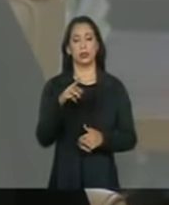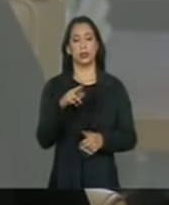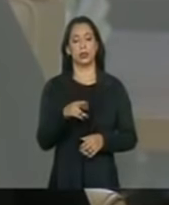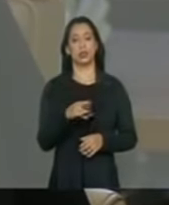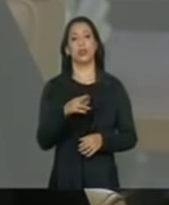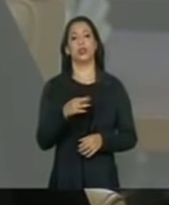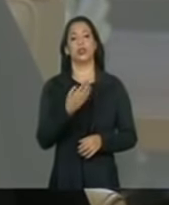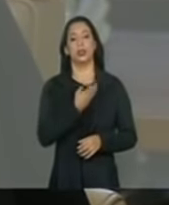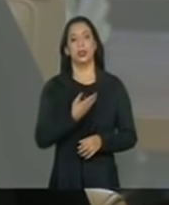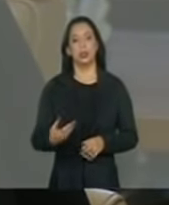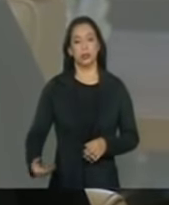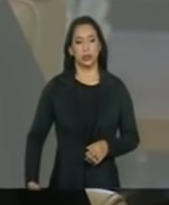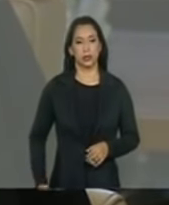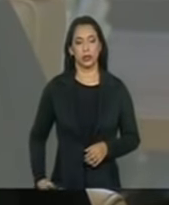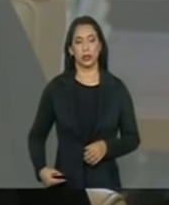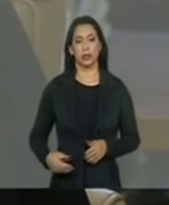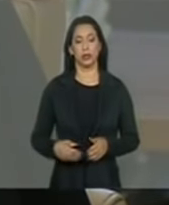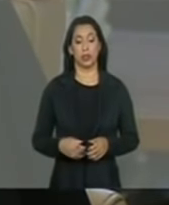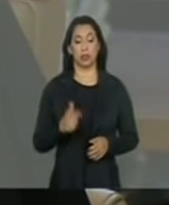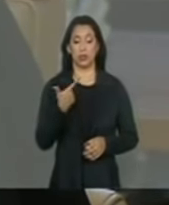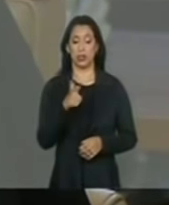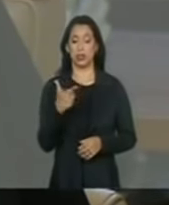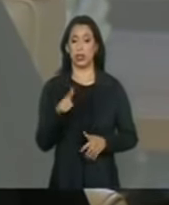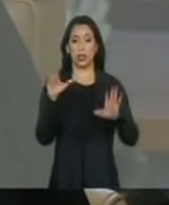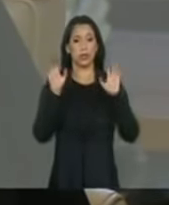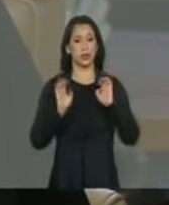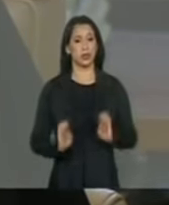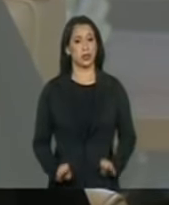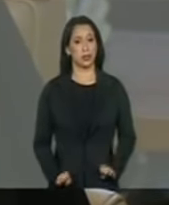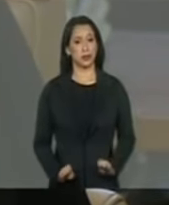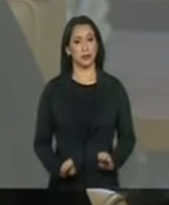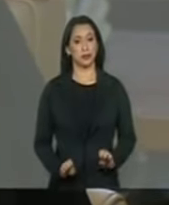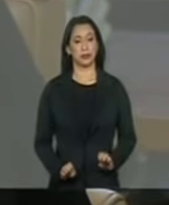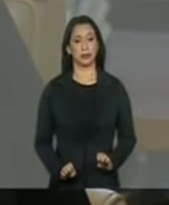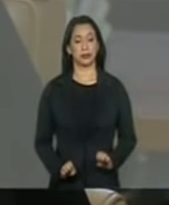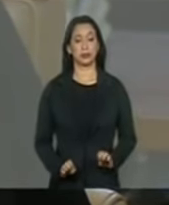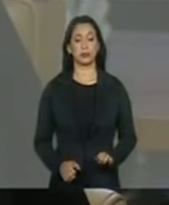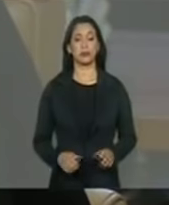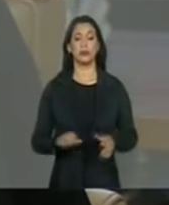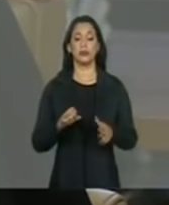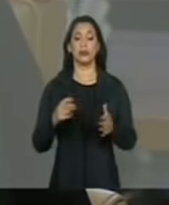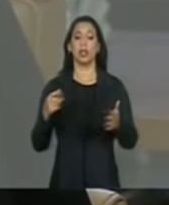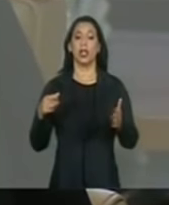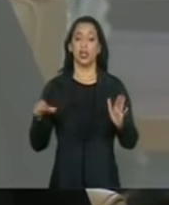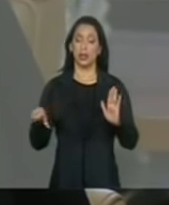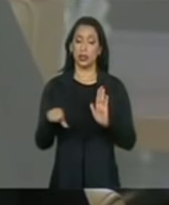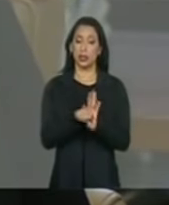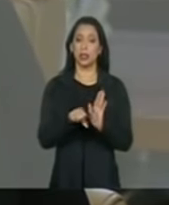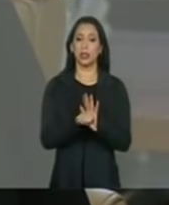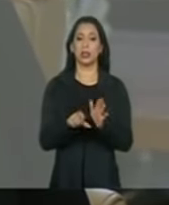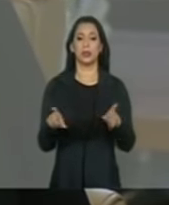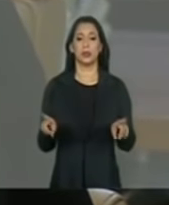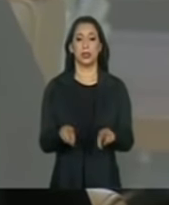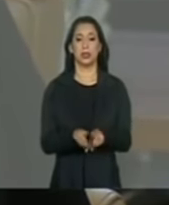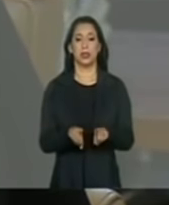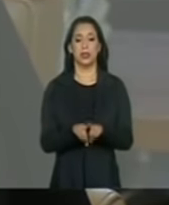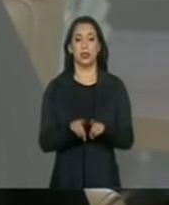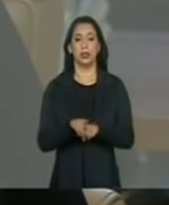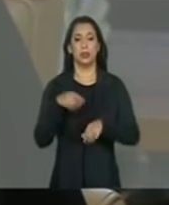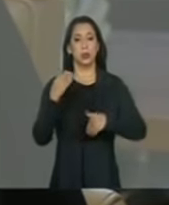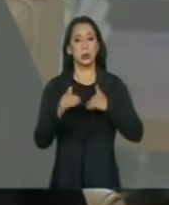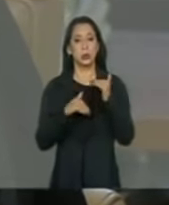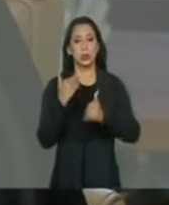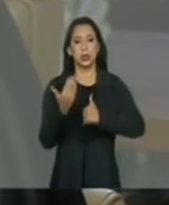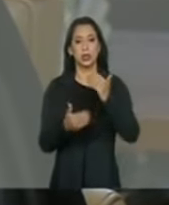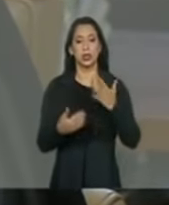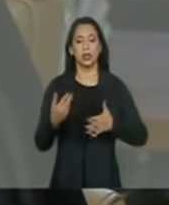desvios éticos e em reprováveis transgressões criminosos no desempenho da elevada função